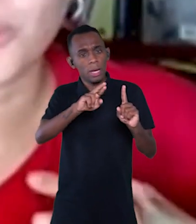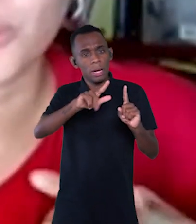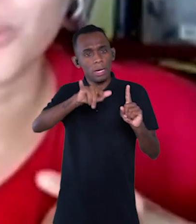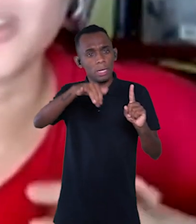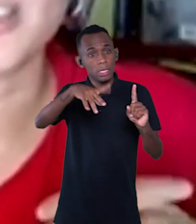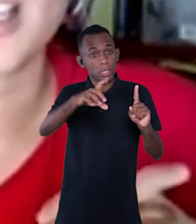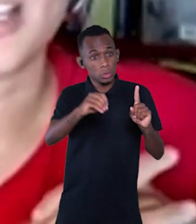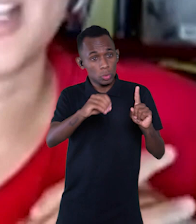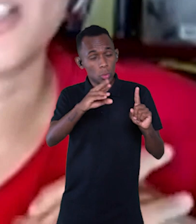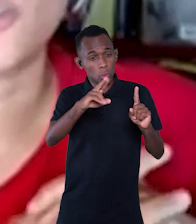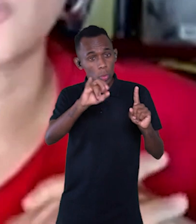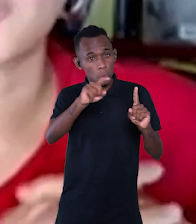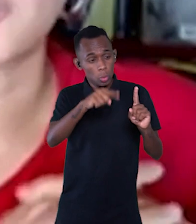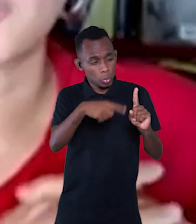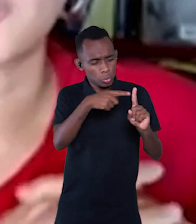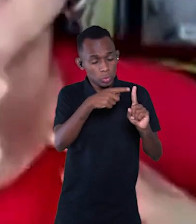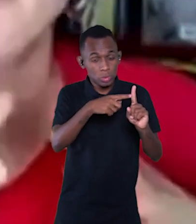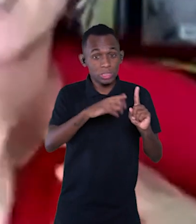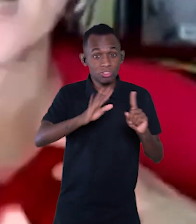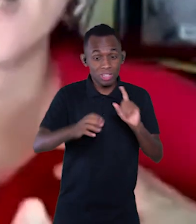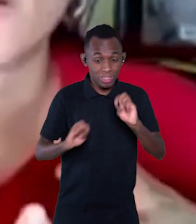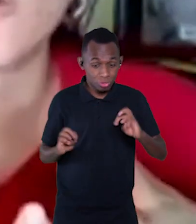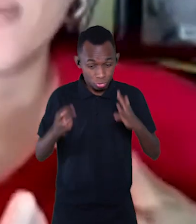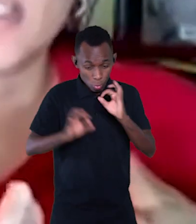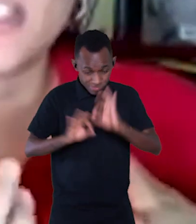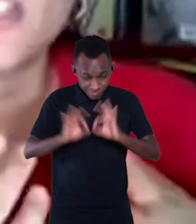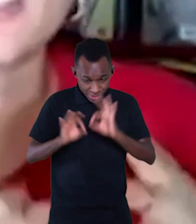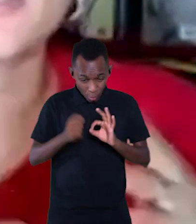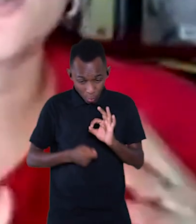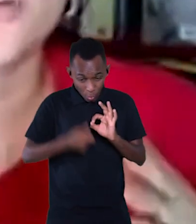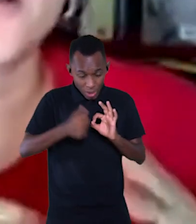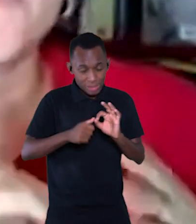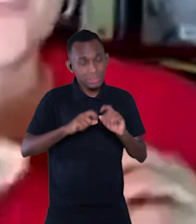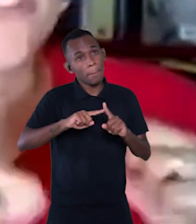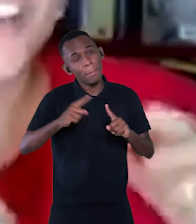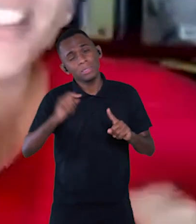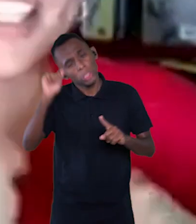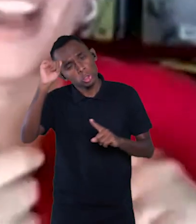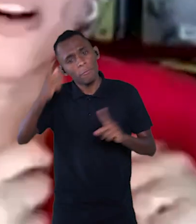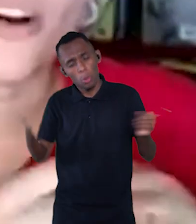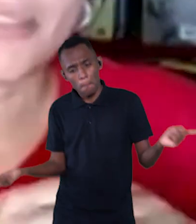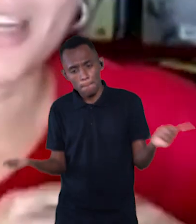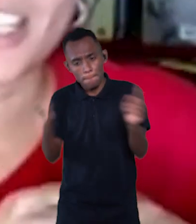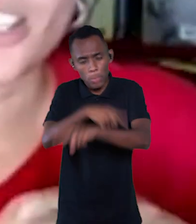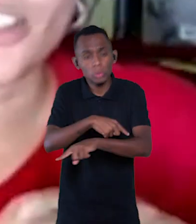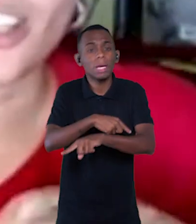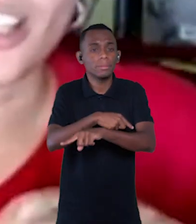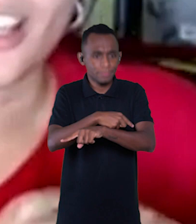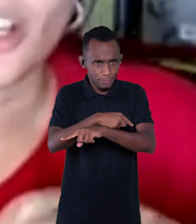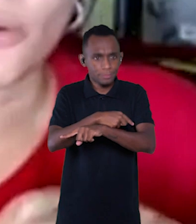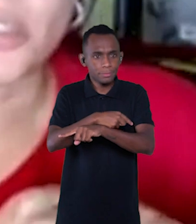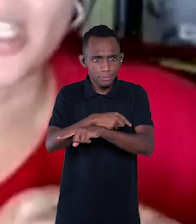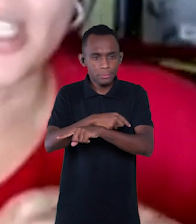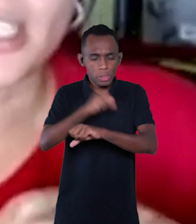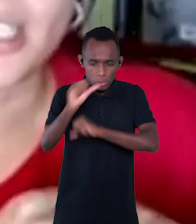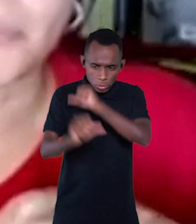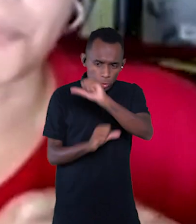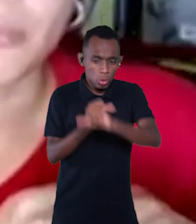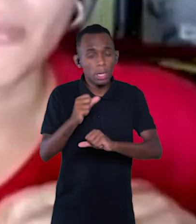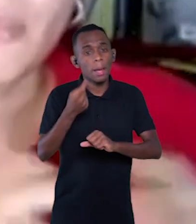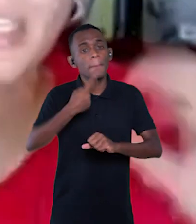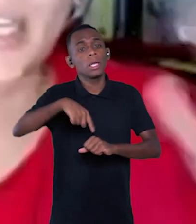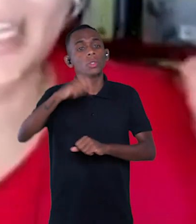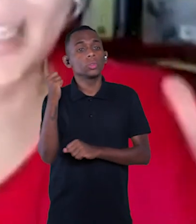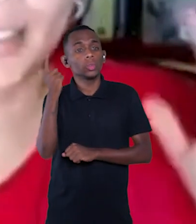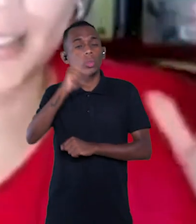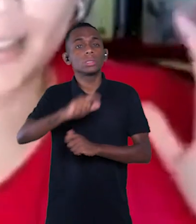é o Arlindo Cruz, que esse show estava na agulha para sair agora, mas a gente decidiu inverter a ordem para que a gente conseguisse